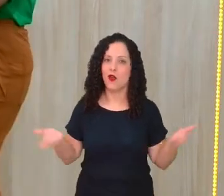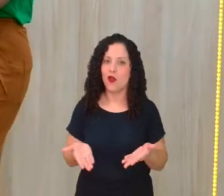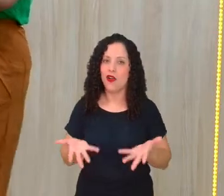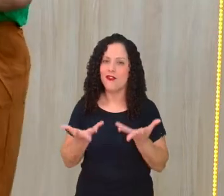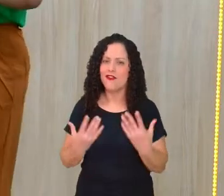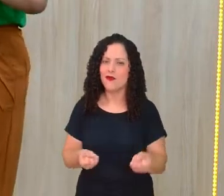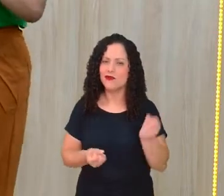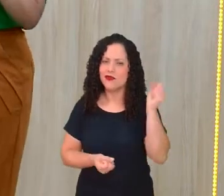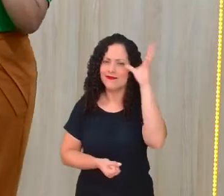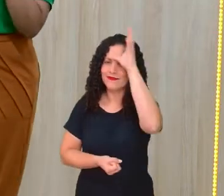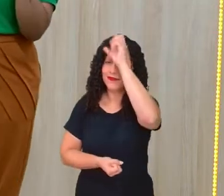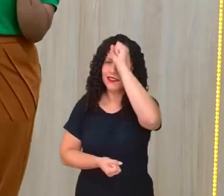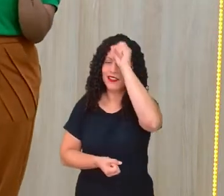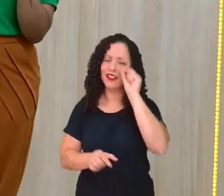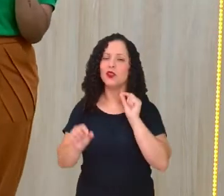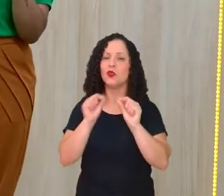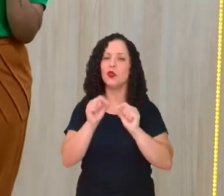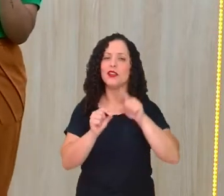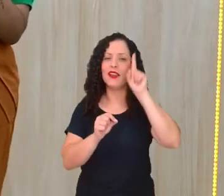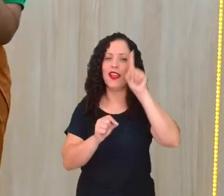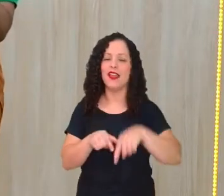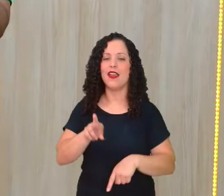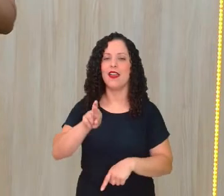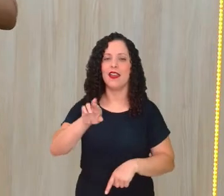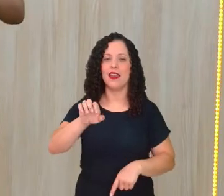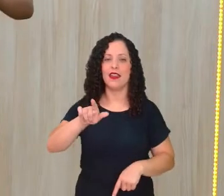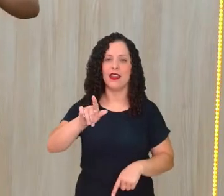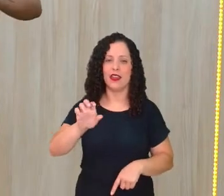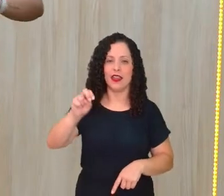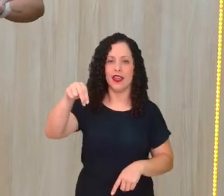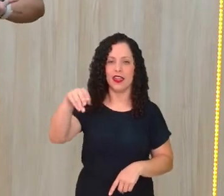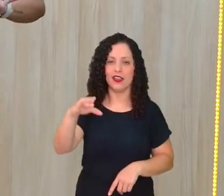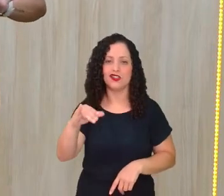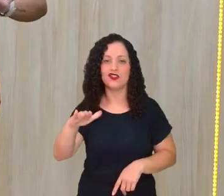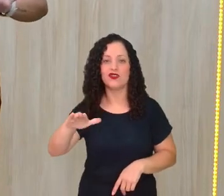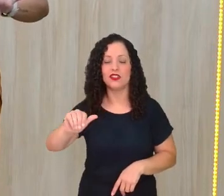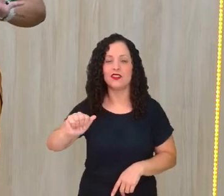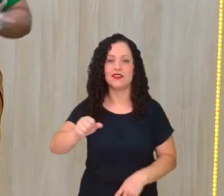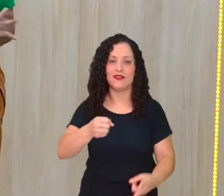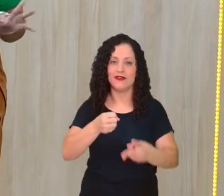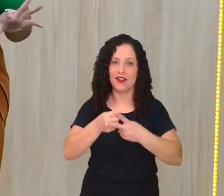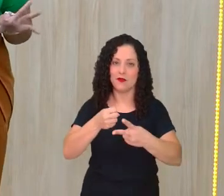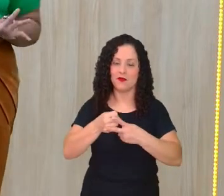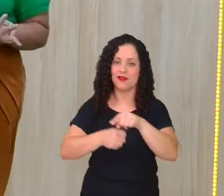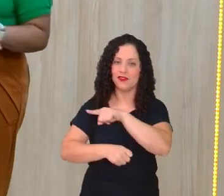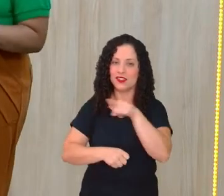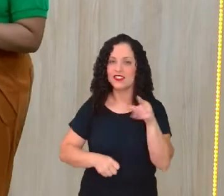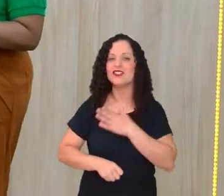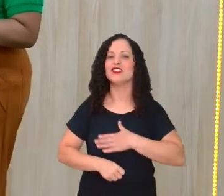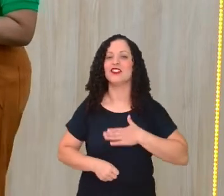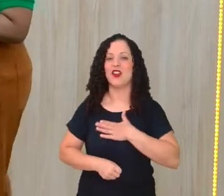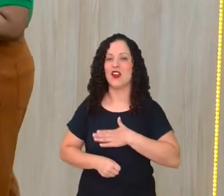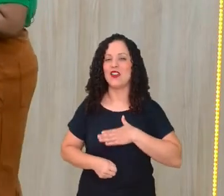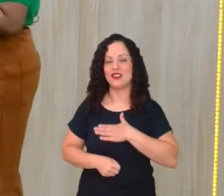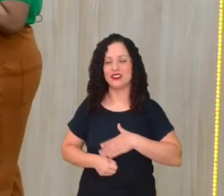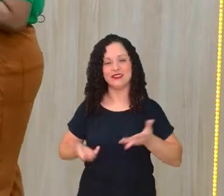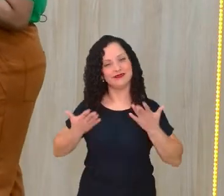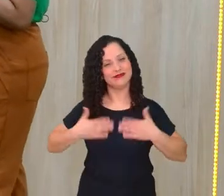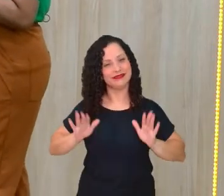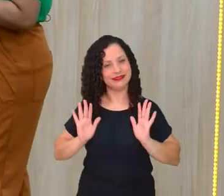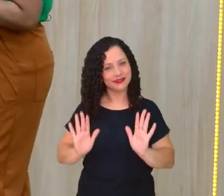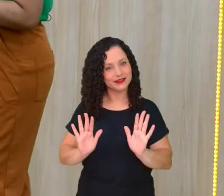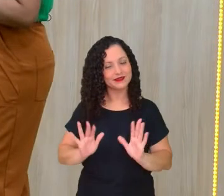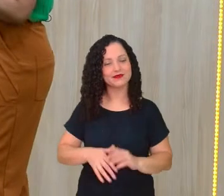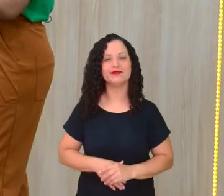aprender um pouquinho sobre a regência verbal. Eu sei que vocês adoram essa parte, então vamos com calma, tá certo? A